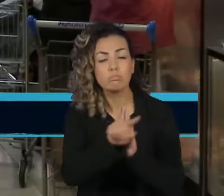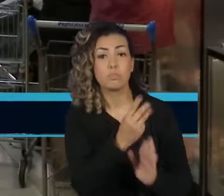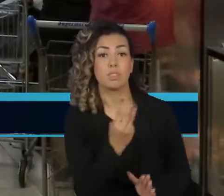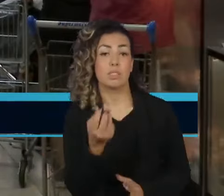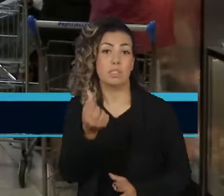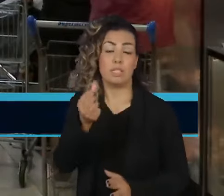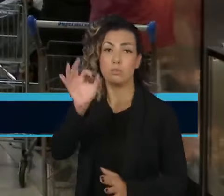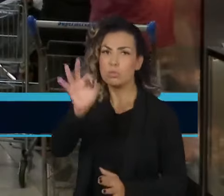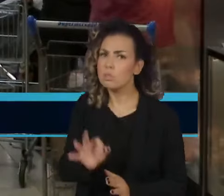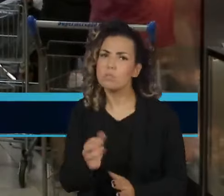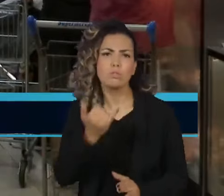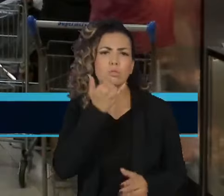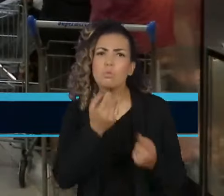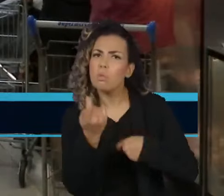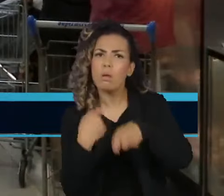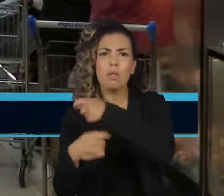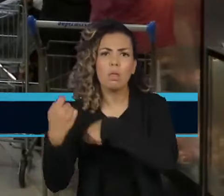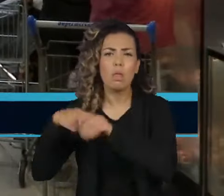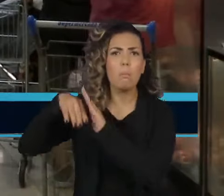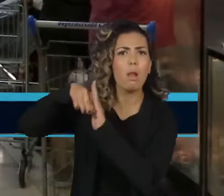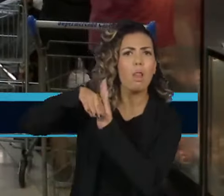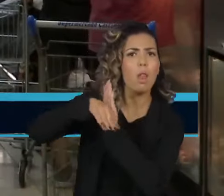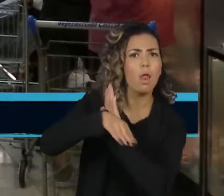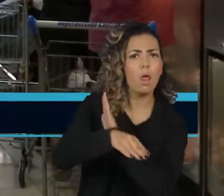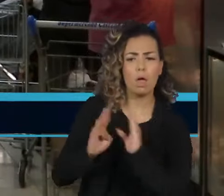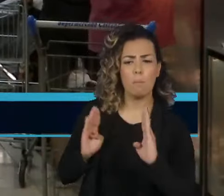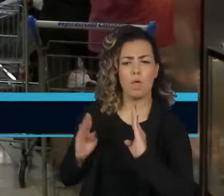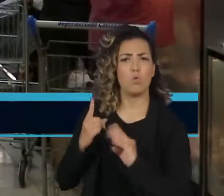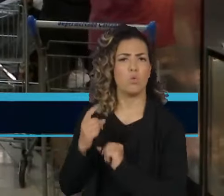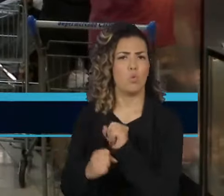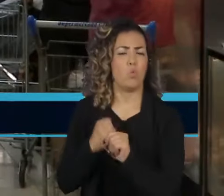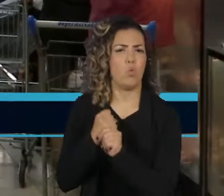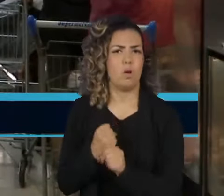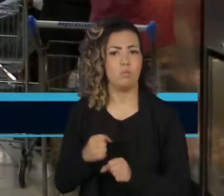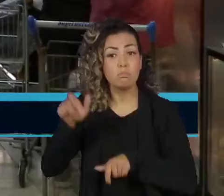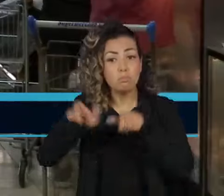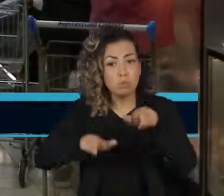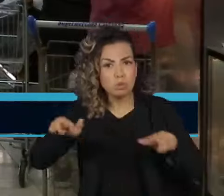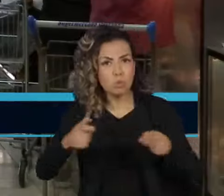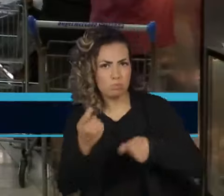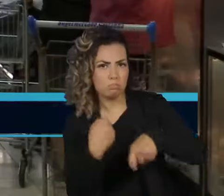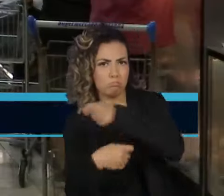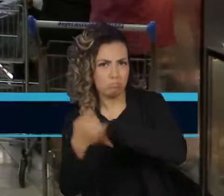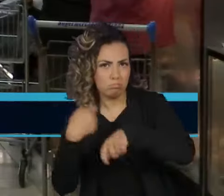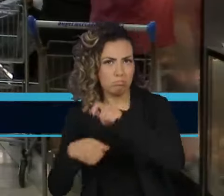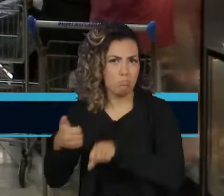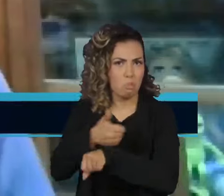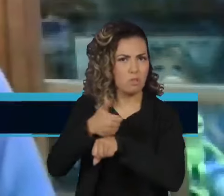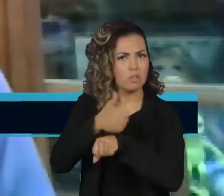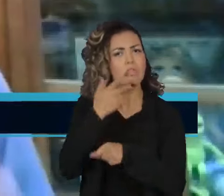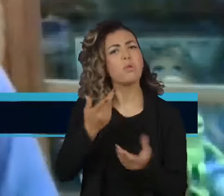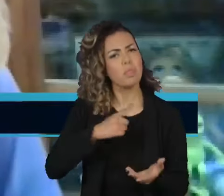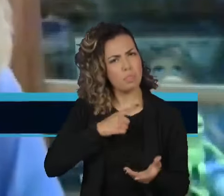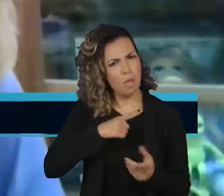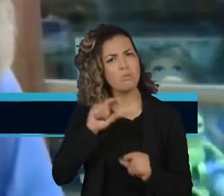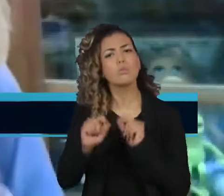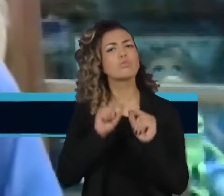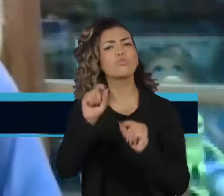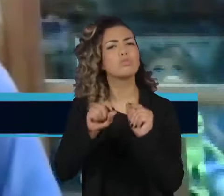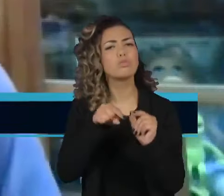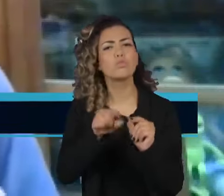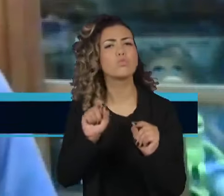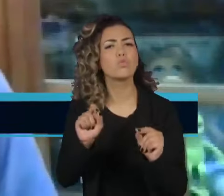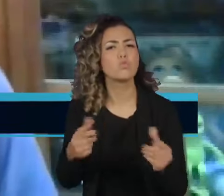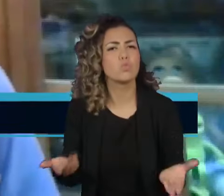economia piorou nos últimos 12 meses os economistas indicam algumas razões para esse sentimento a gente sempre